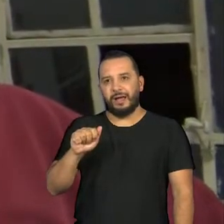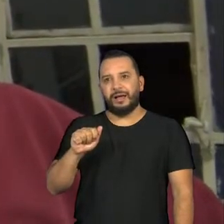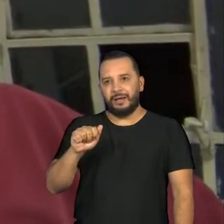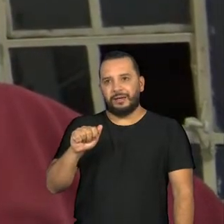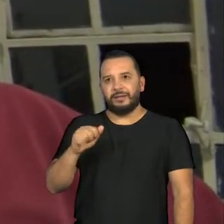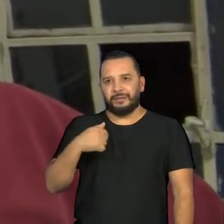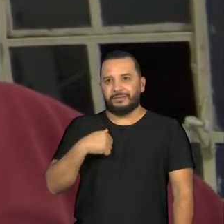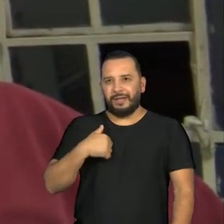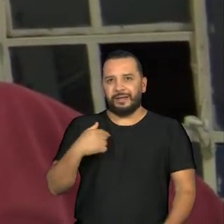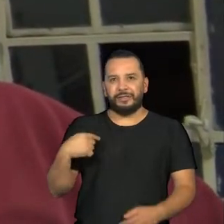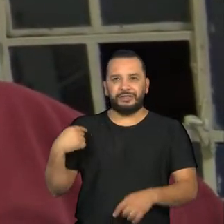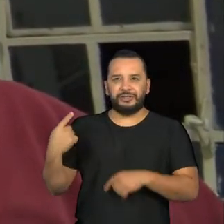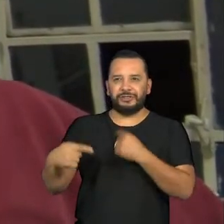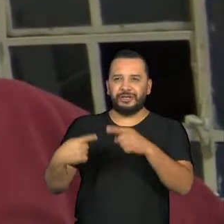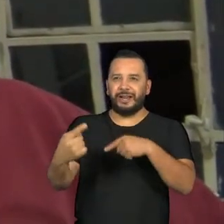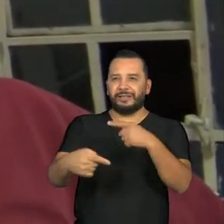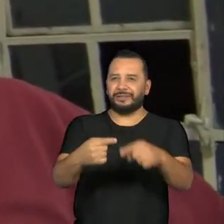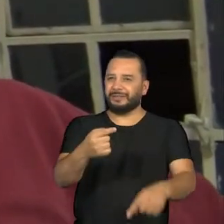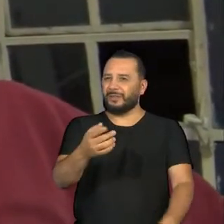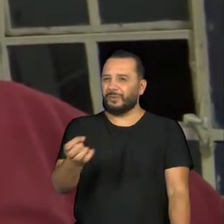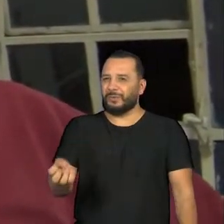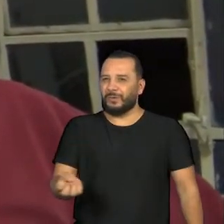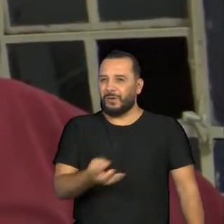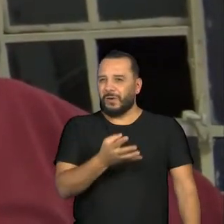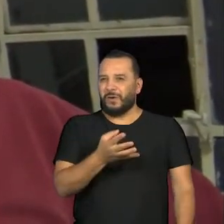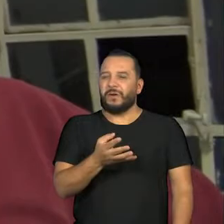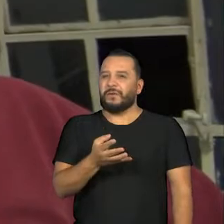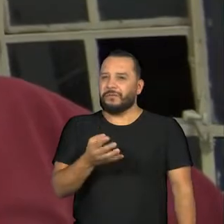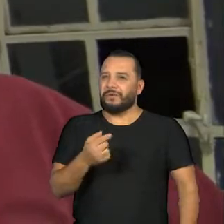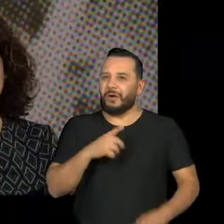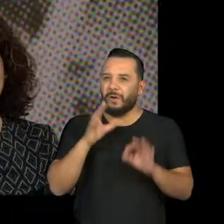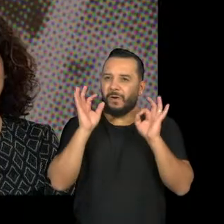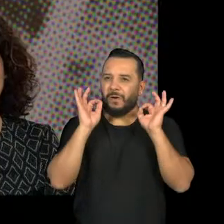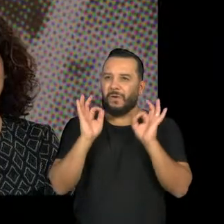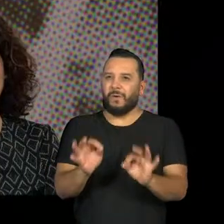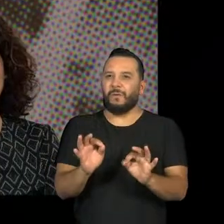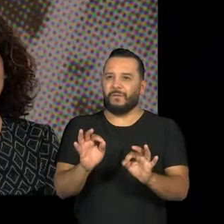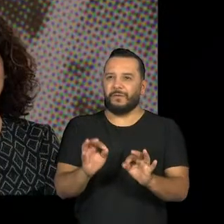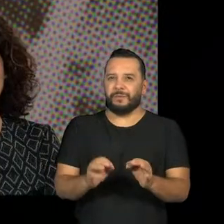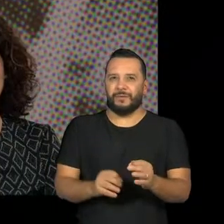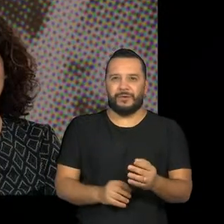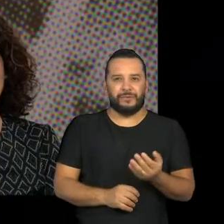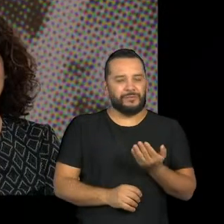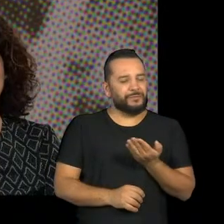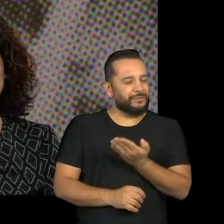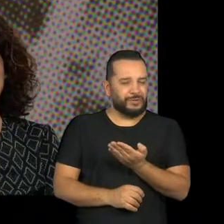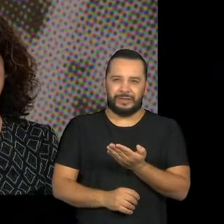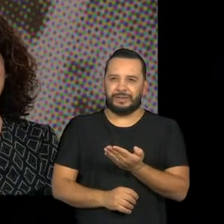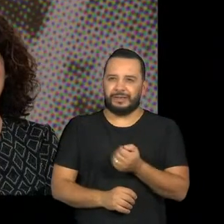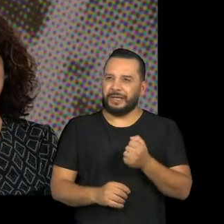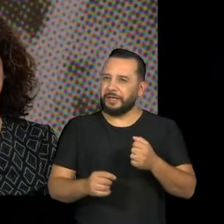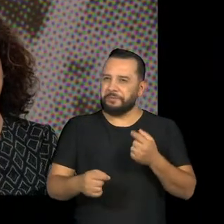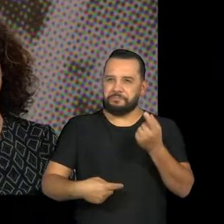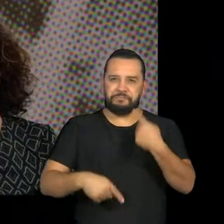da nova geração seria. E o prognóstico se confirmou e você foi muito além da expectativa.